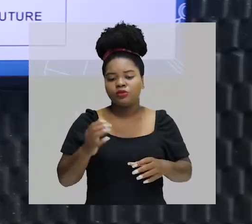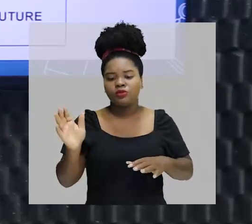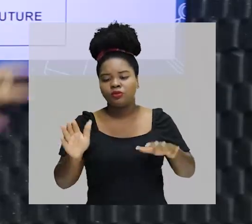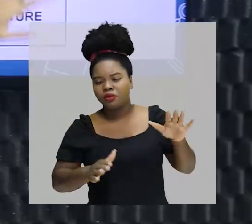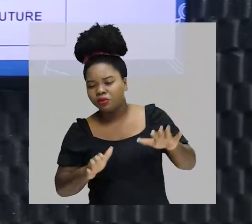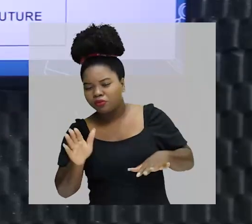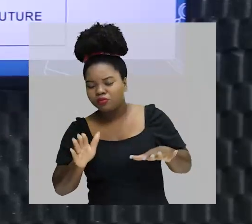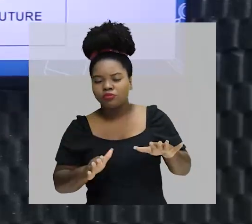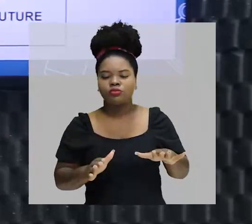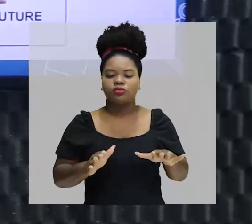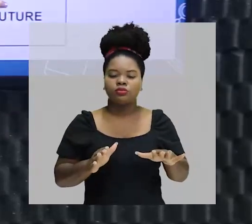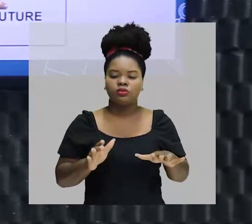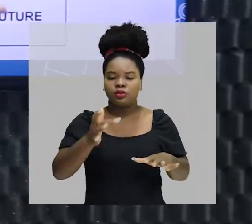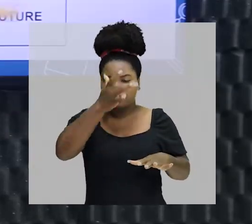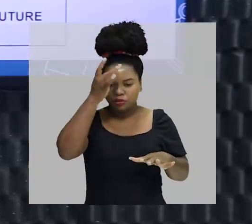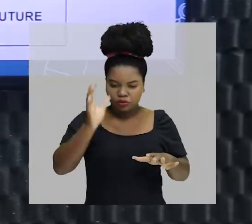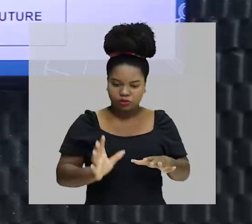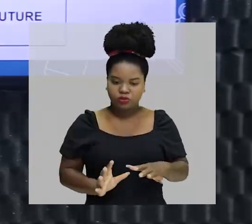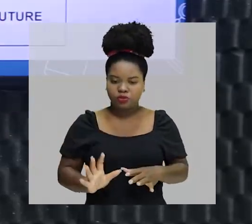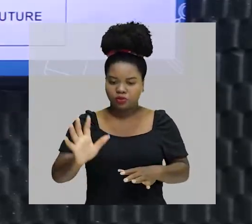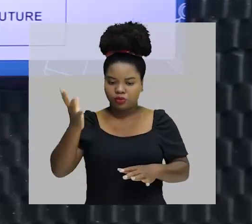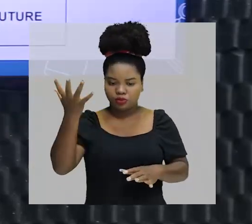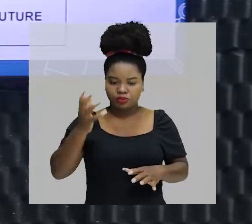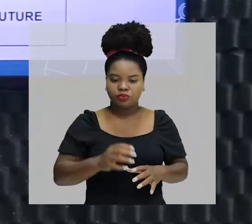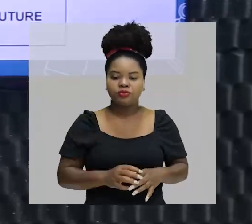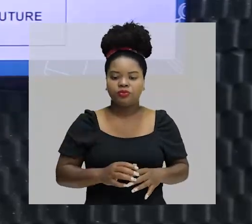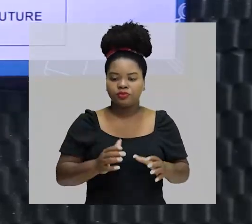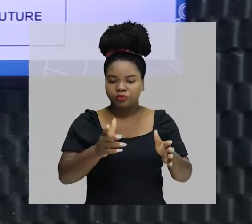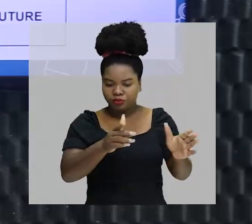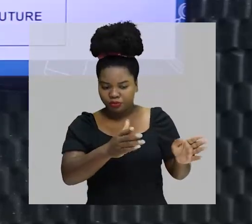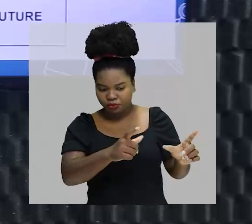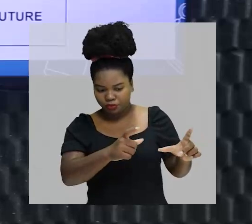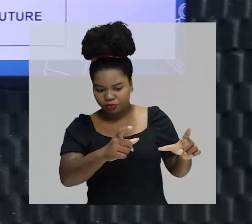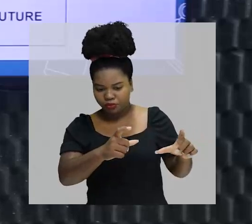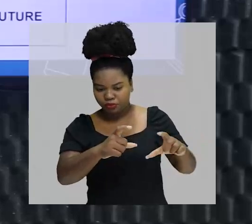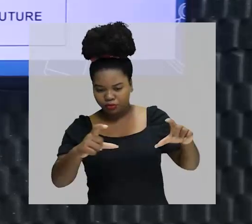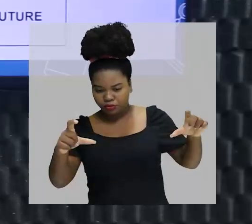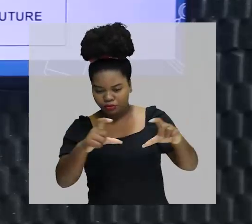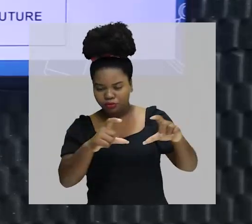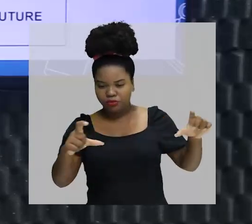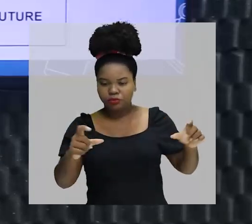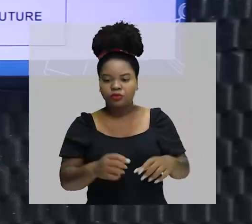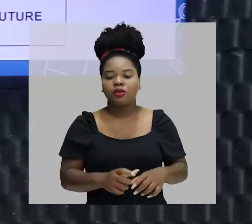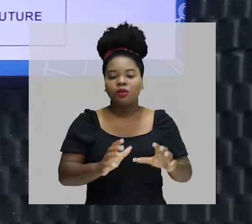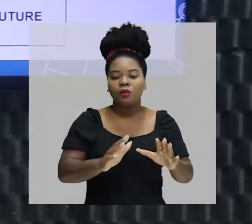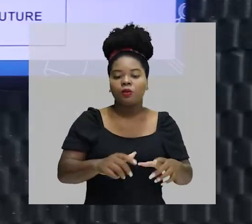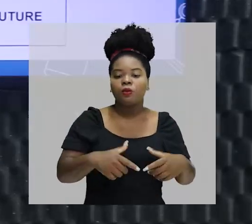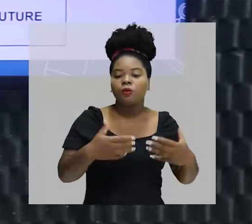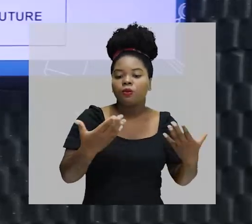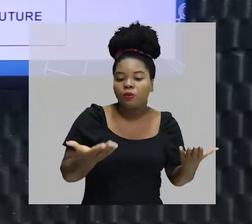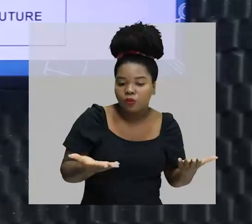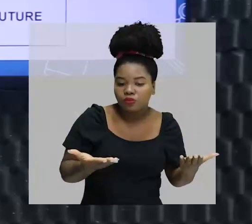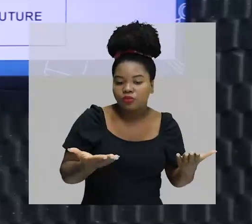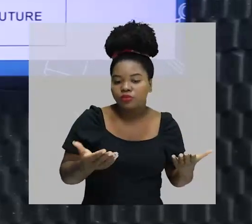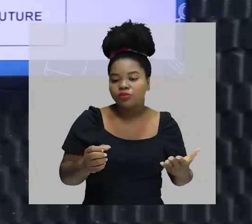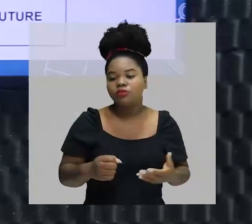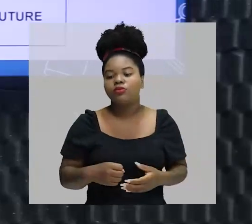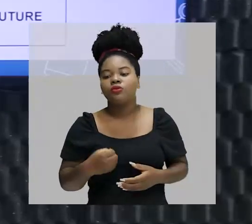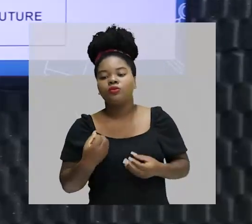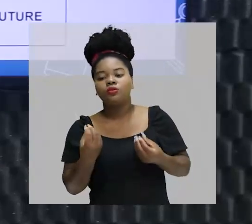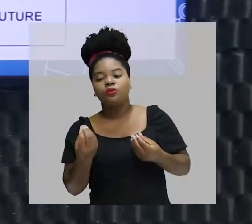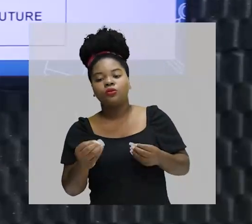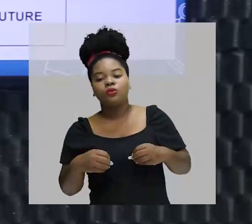com o foco no quando. Quando a pessoa realizou essa ação ou quando a pessoa